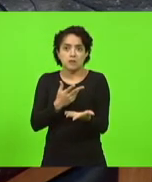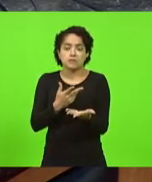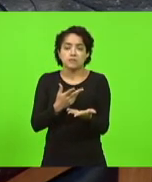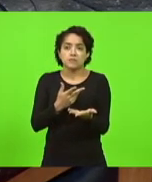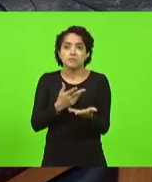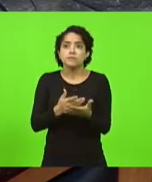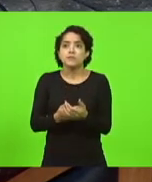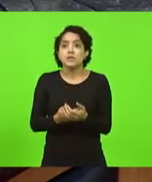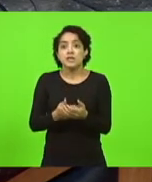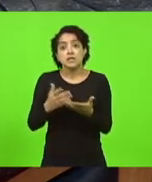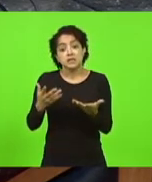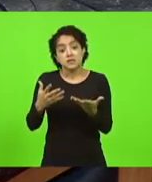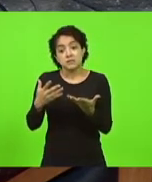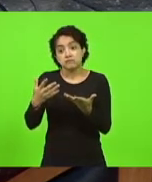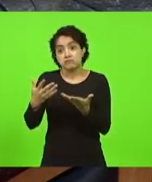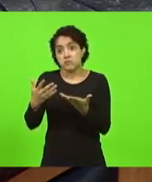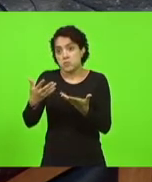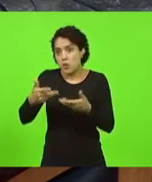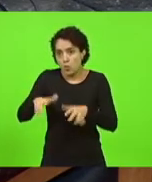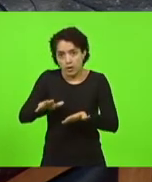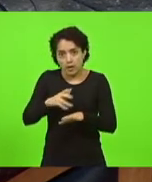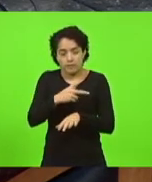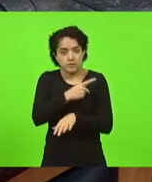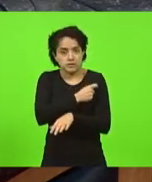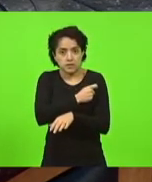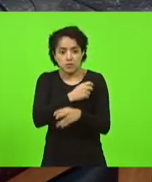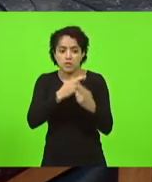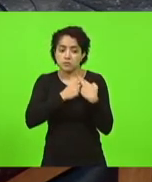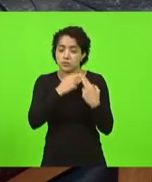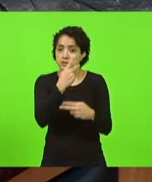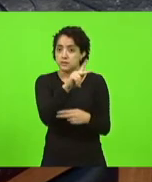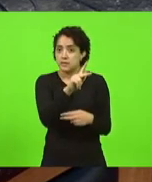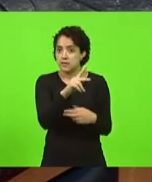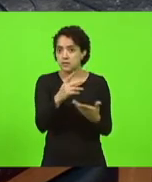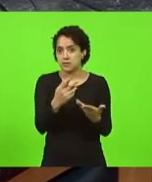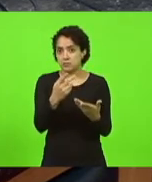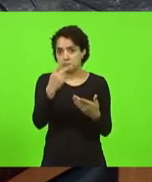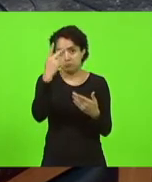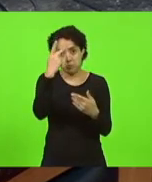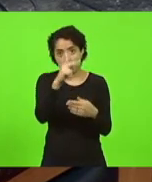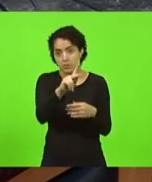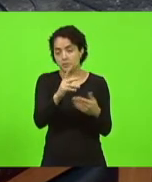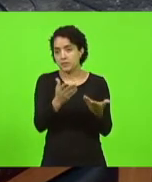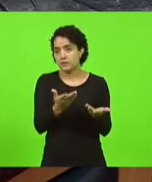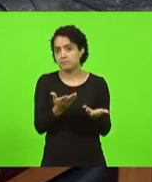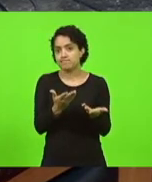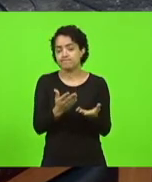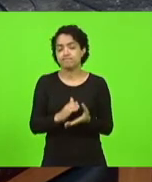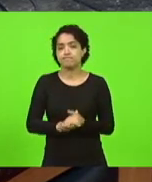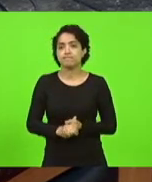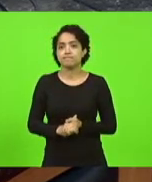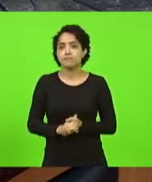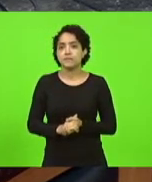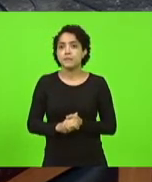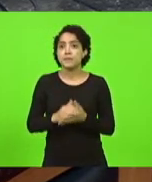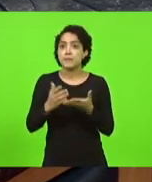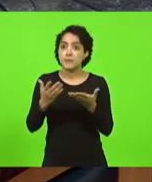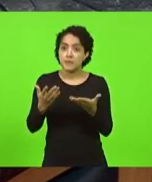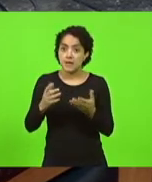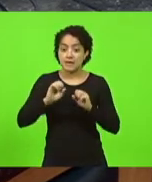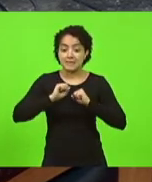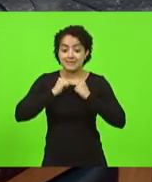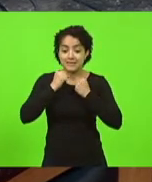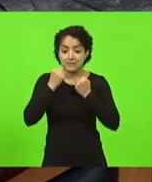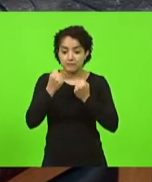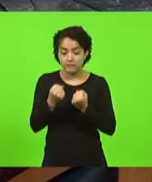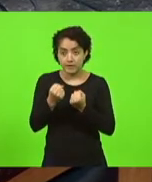por não vacinar, a responsabilidade é sua. A responsabilidade é sua. Aos que defendem a ideia